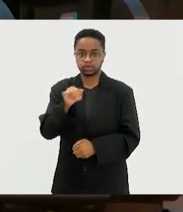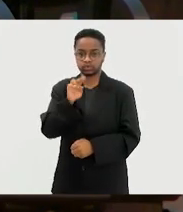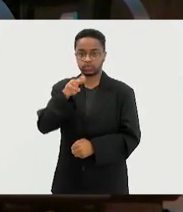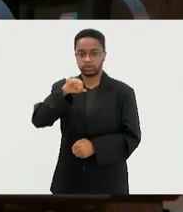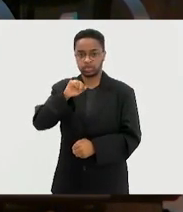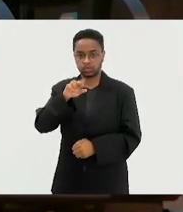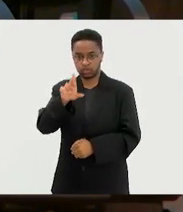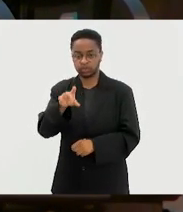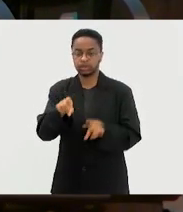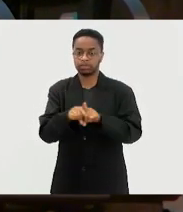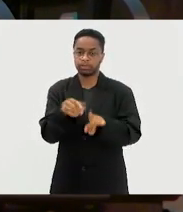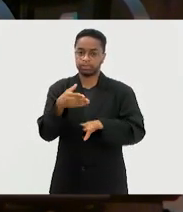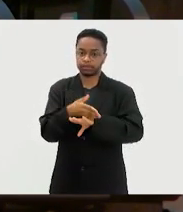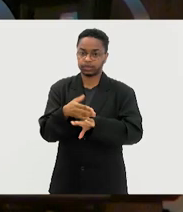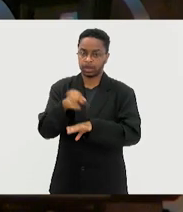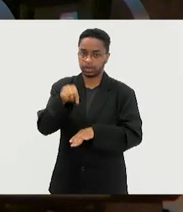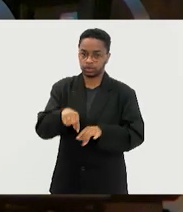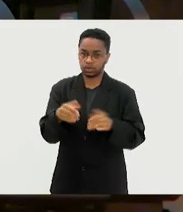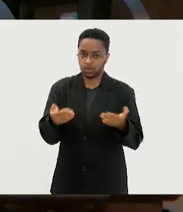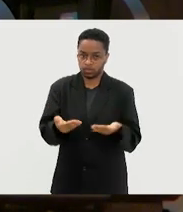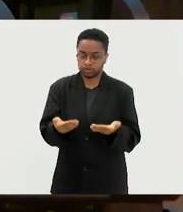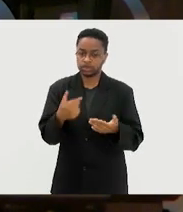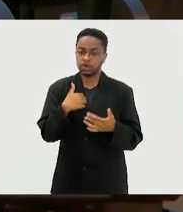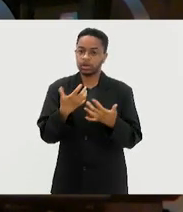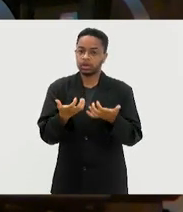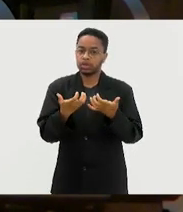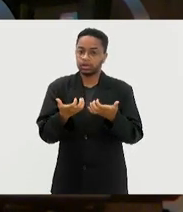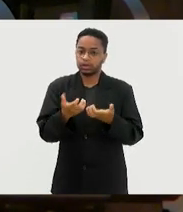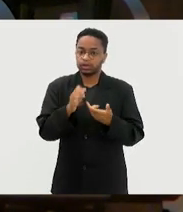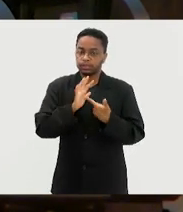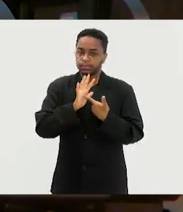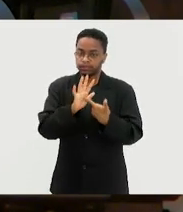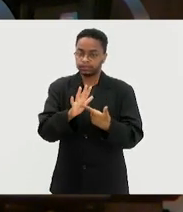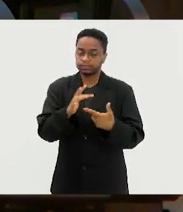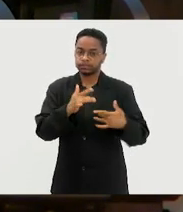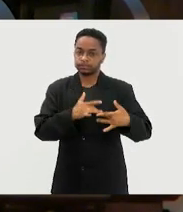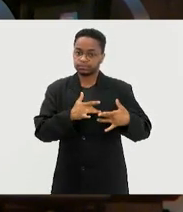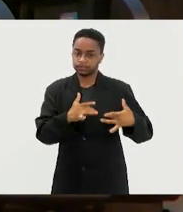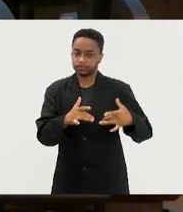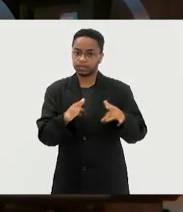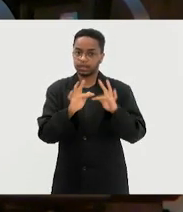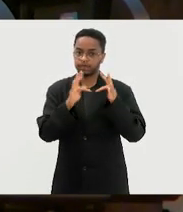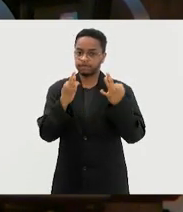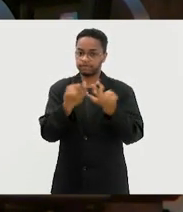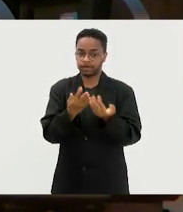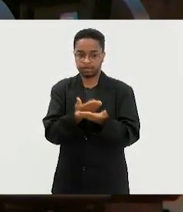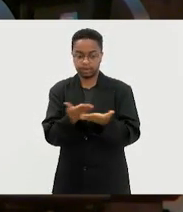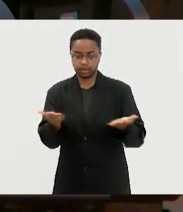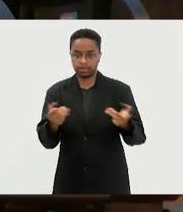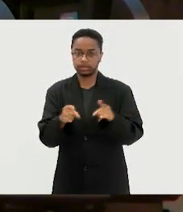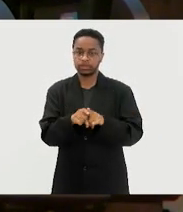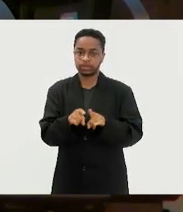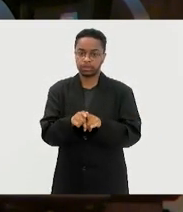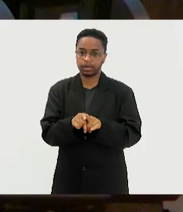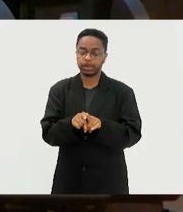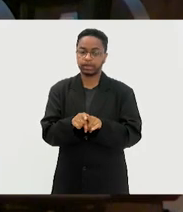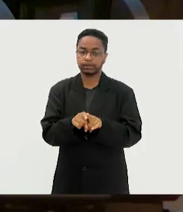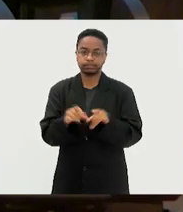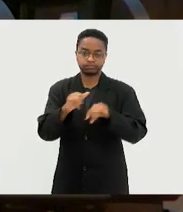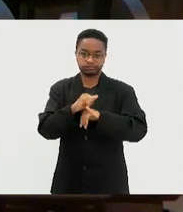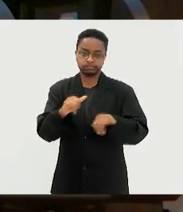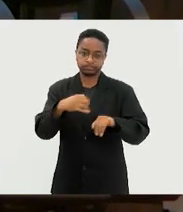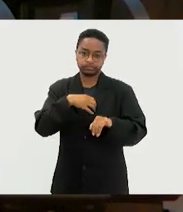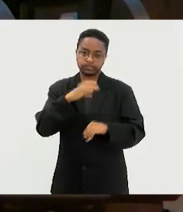Então, quero externar aqui a minha solidariedade a toda a família, as condolências, e